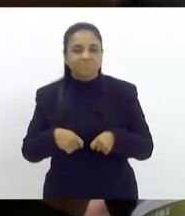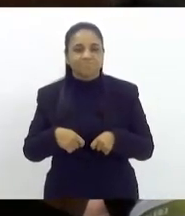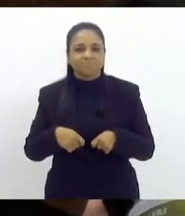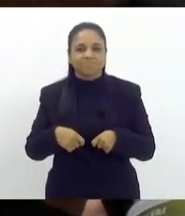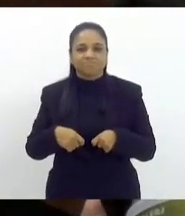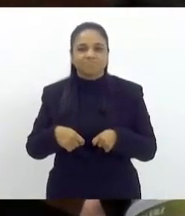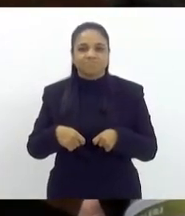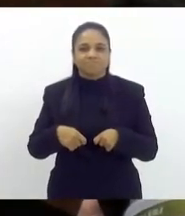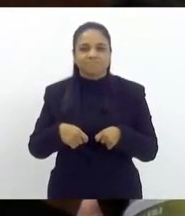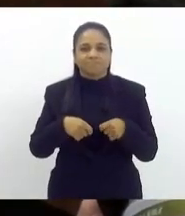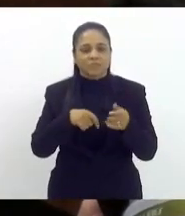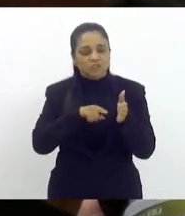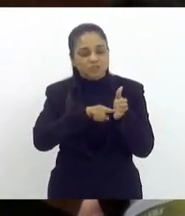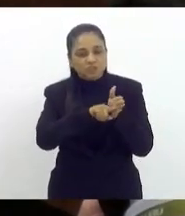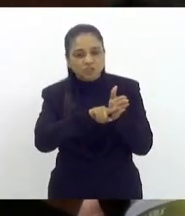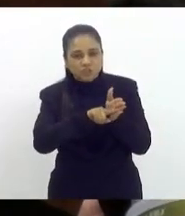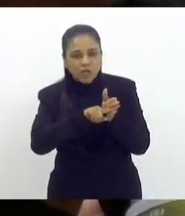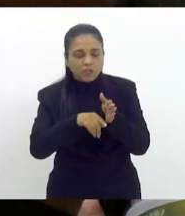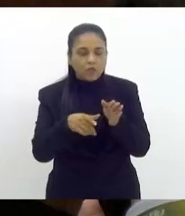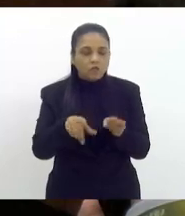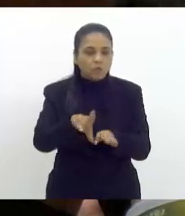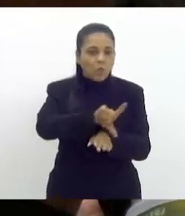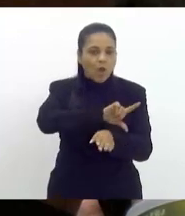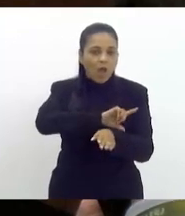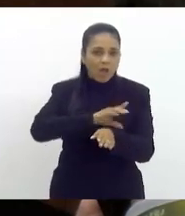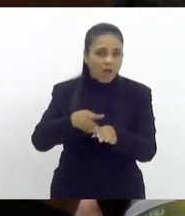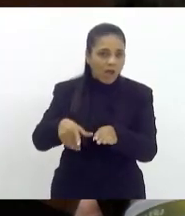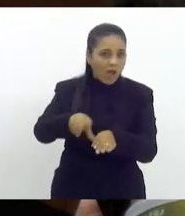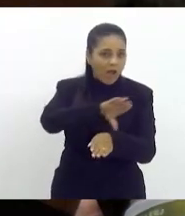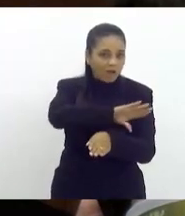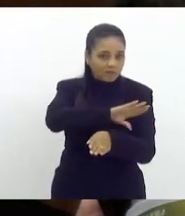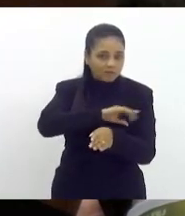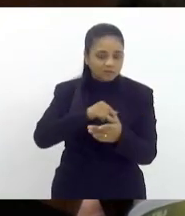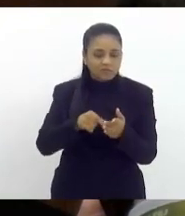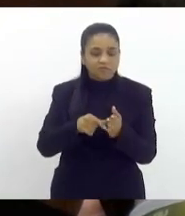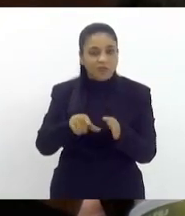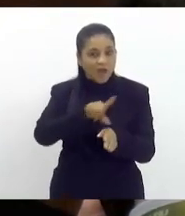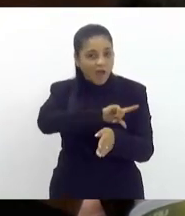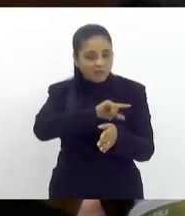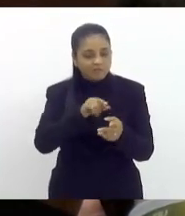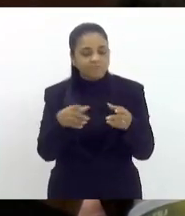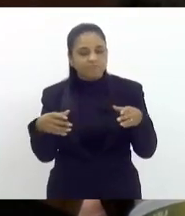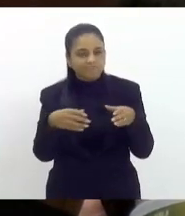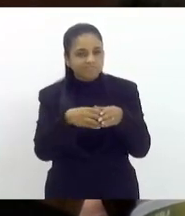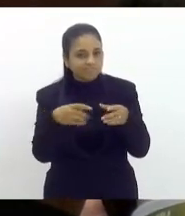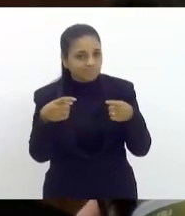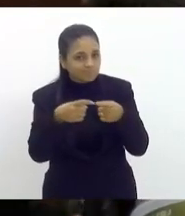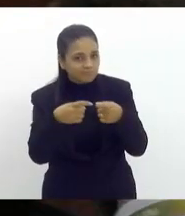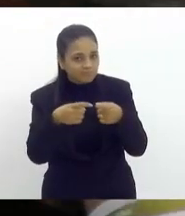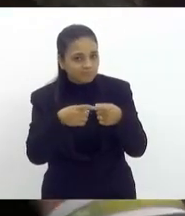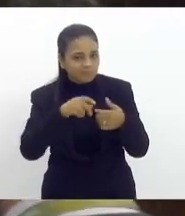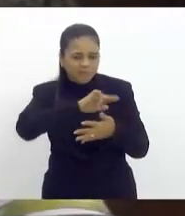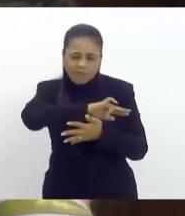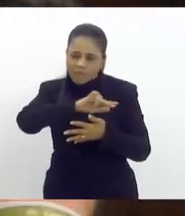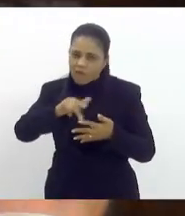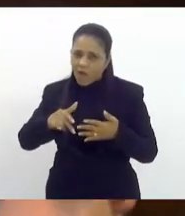do diagnóstico precoce pela necessidade que essa equipe médica seja multidisciplinar